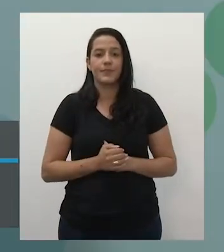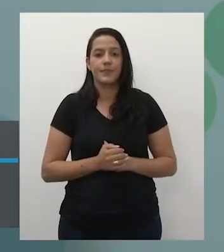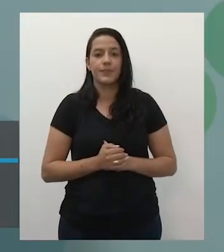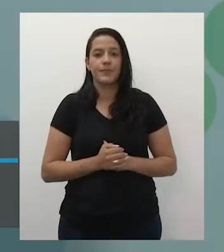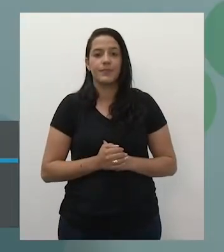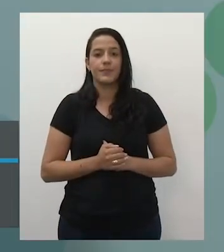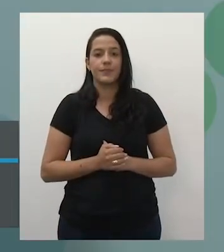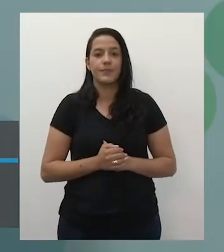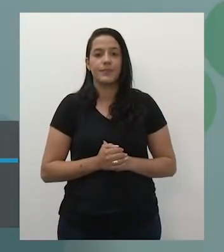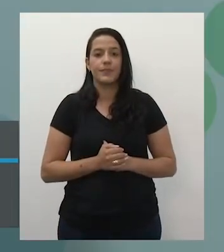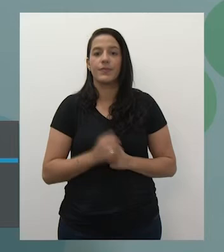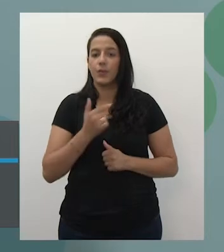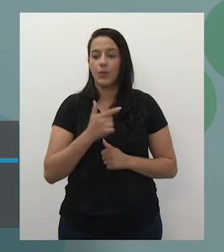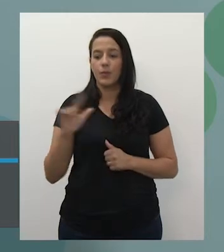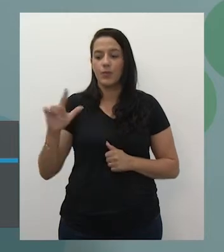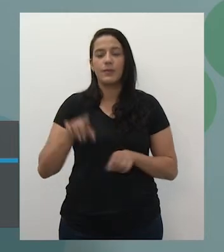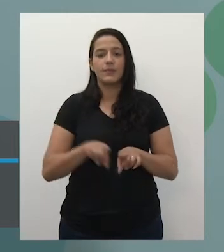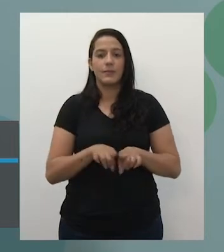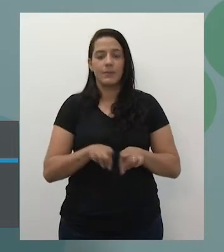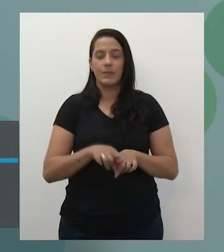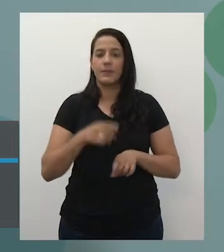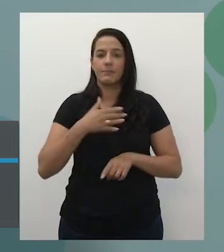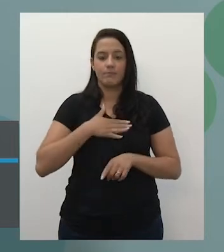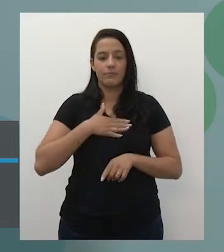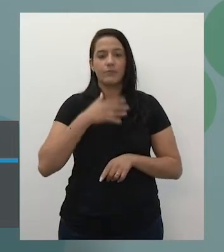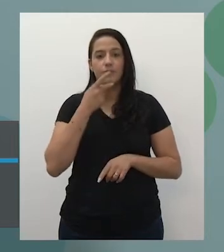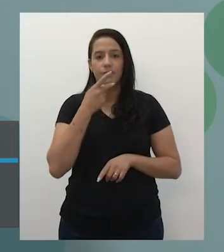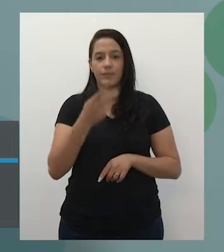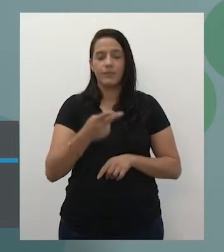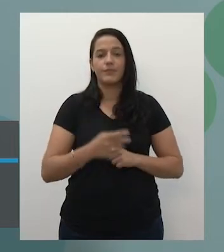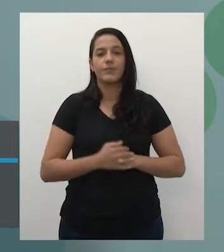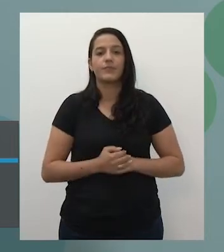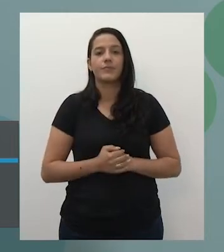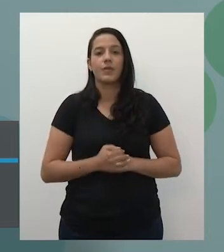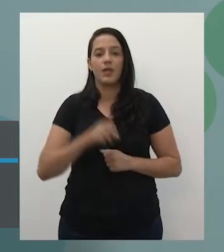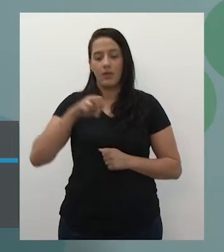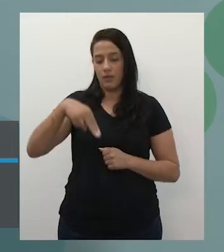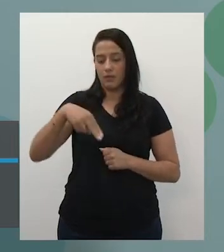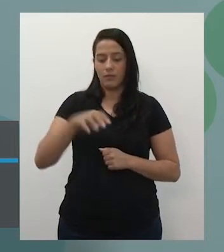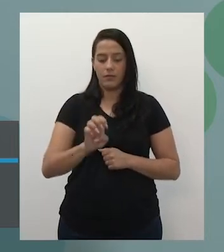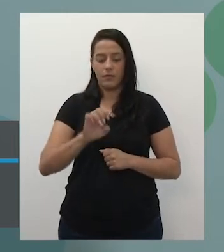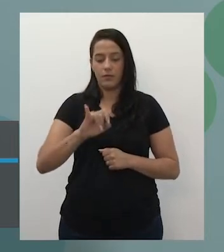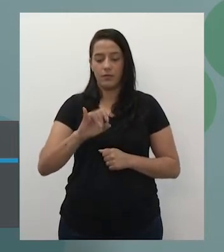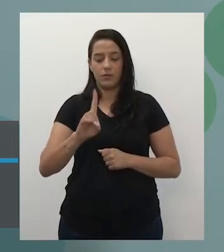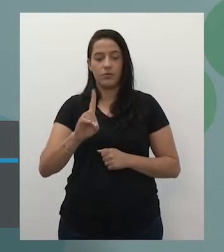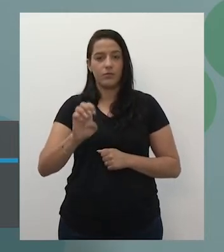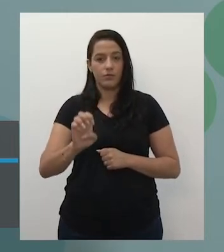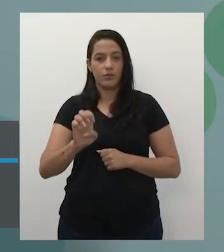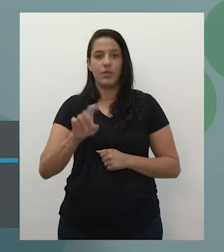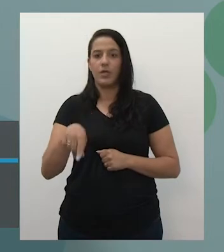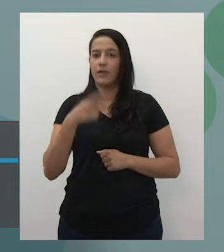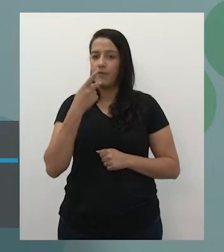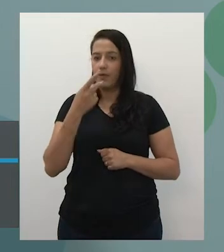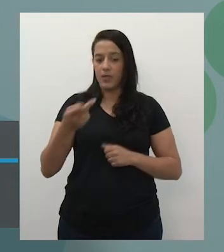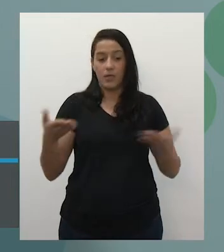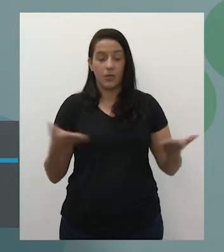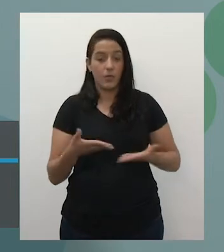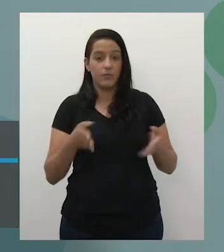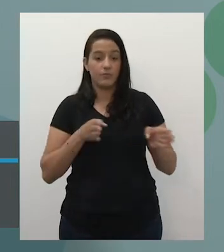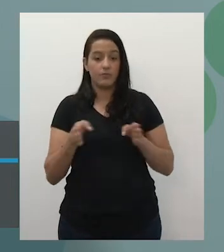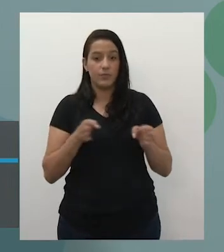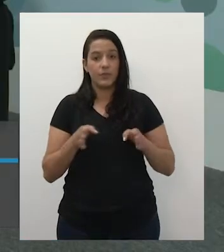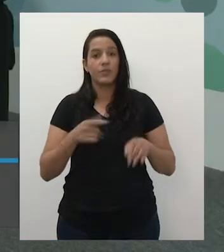né, do aplicativo de mensagem, né? Ele disse que é projetado para nos tirar o foco, né? Em alguma medida, sim, né? Porque a gente está